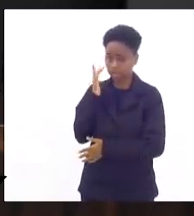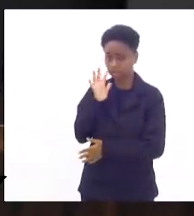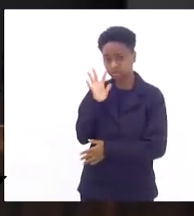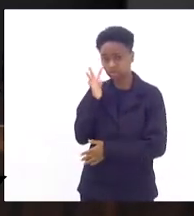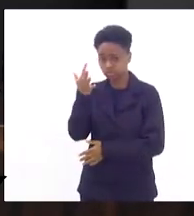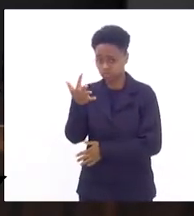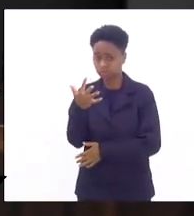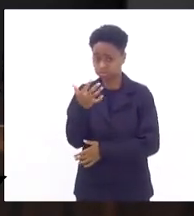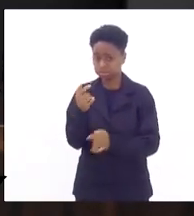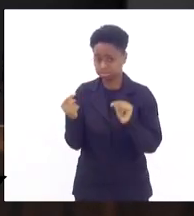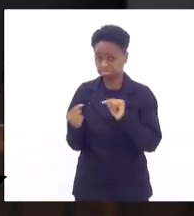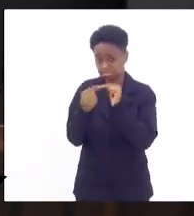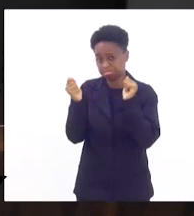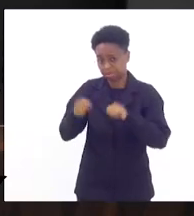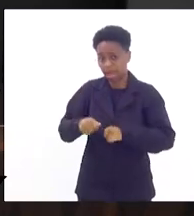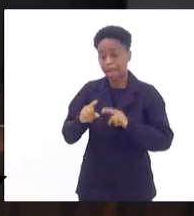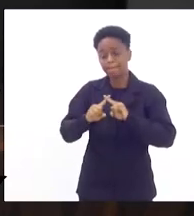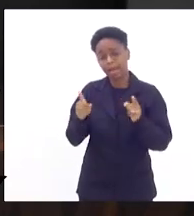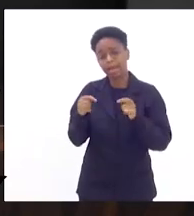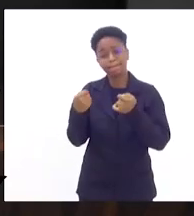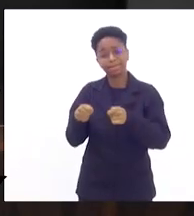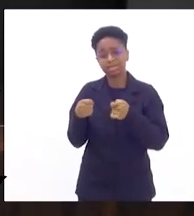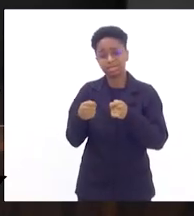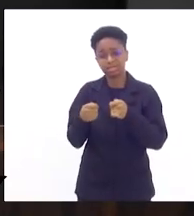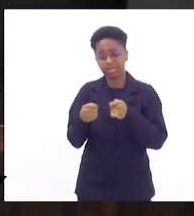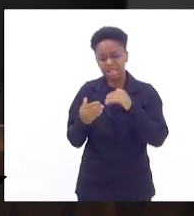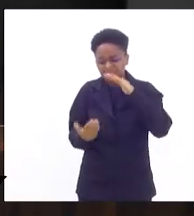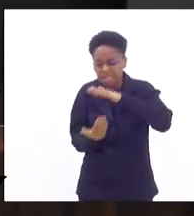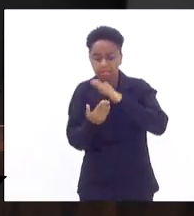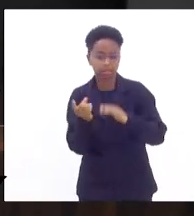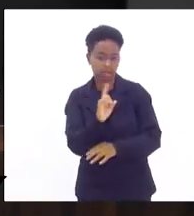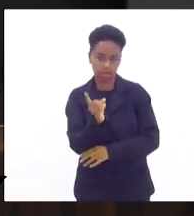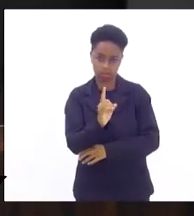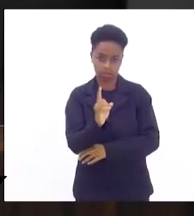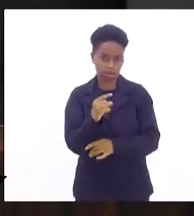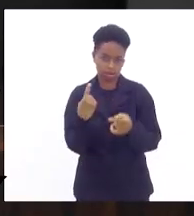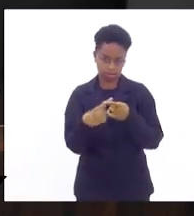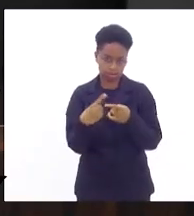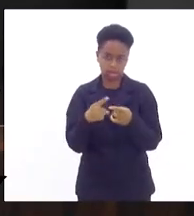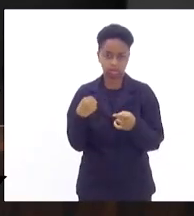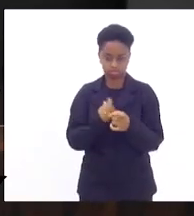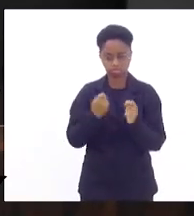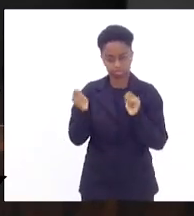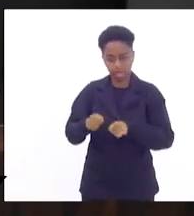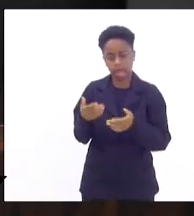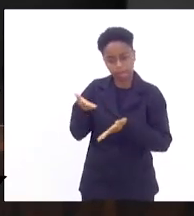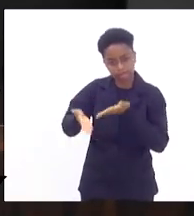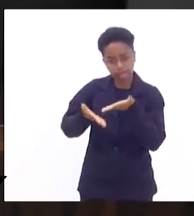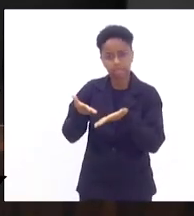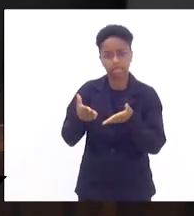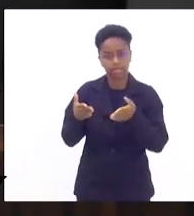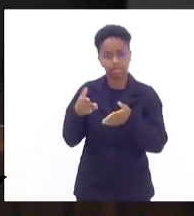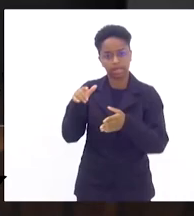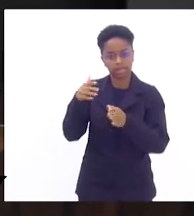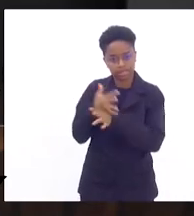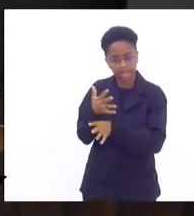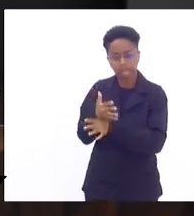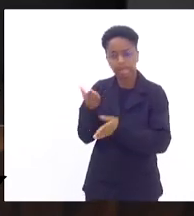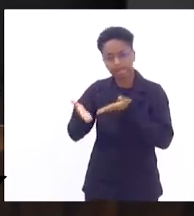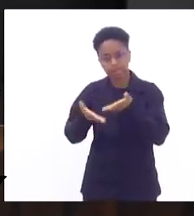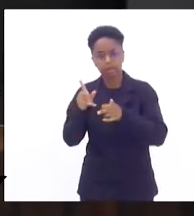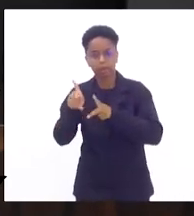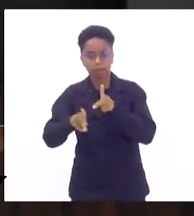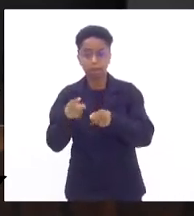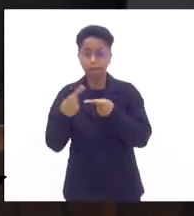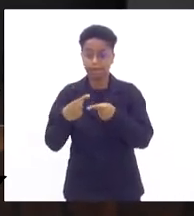solução viável, mas desde que não se tenha limite. Aí a gente atende a comunidade, o município, a população, aquele